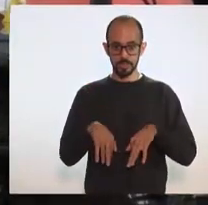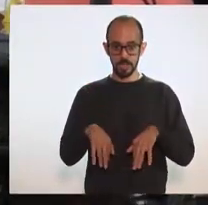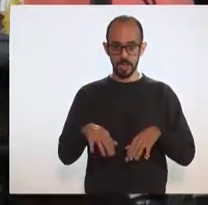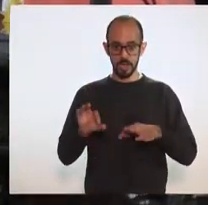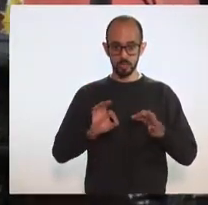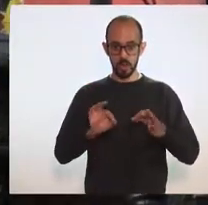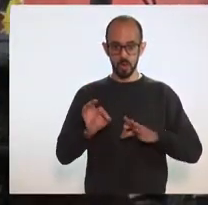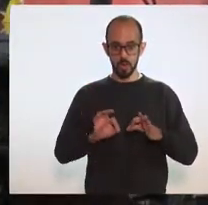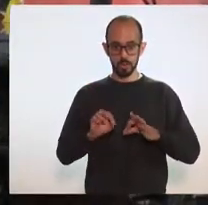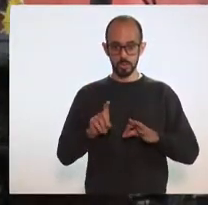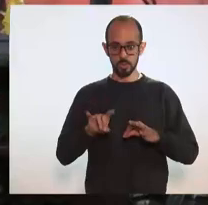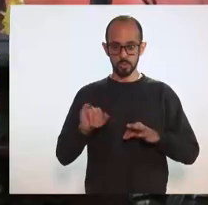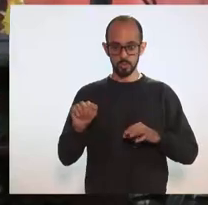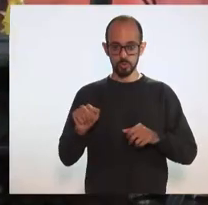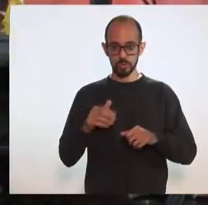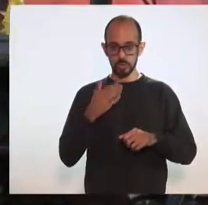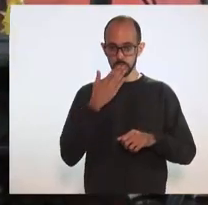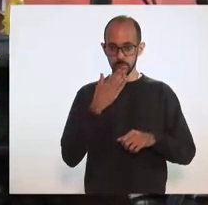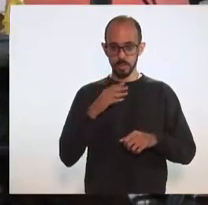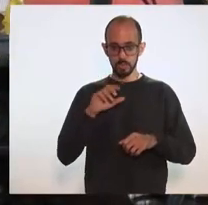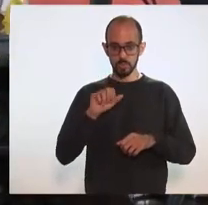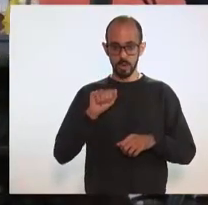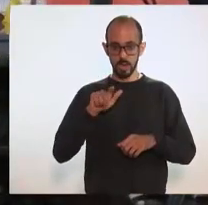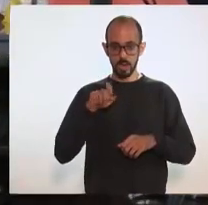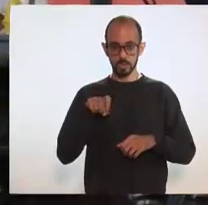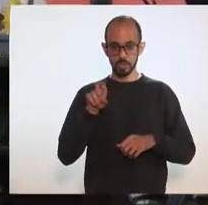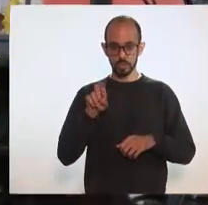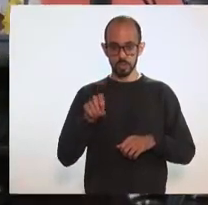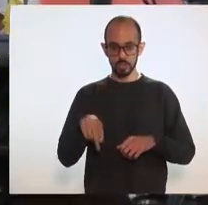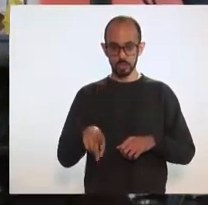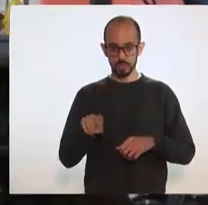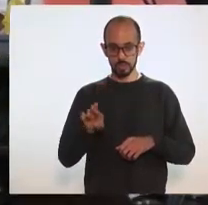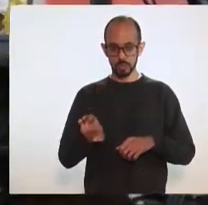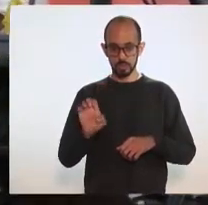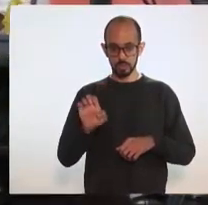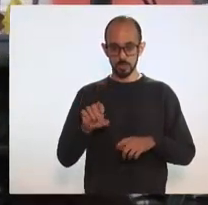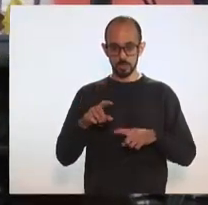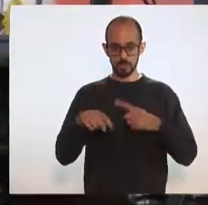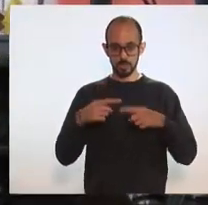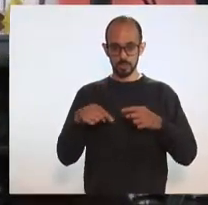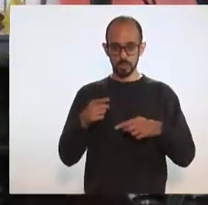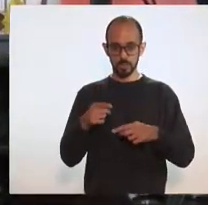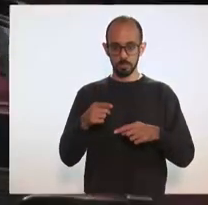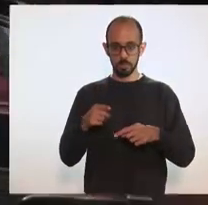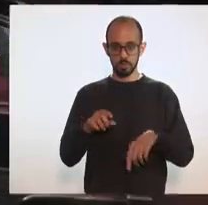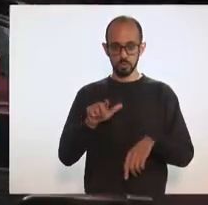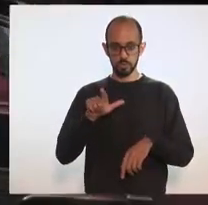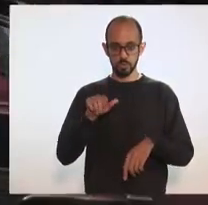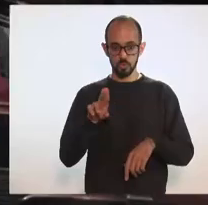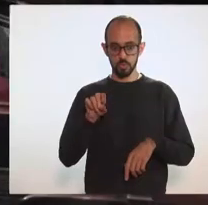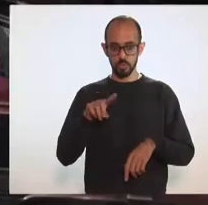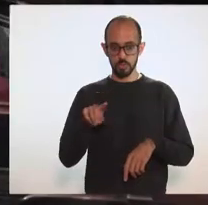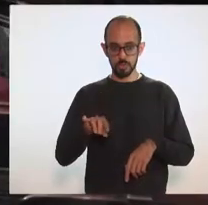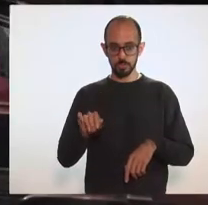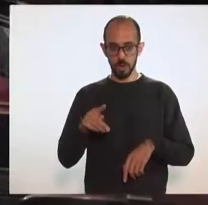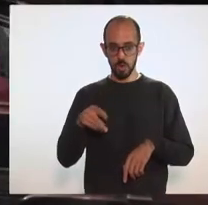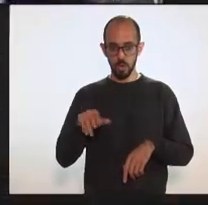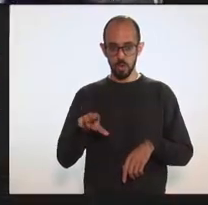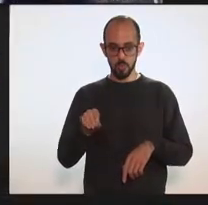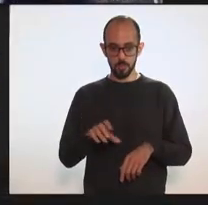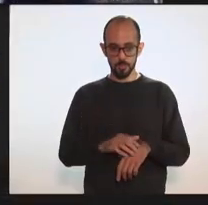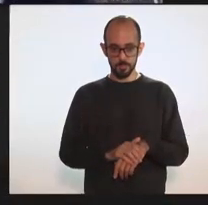expediente final pela ordem Deputado Alexandre knobloch seguida a Deputado Luiz Paulo Boa tarde a todas EA todos o